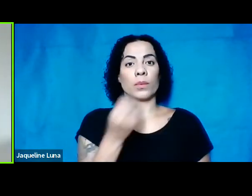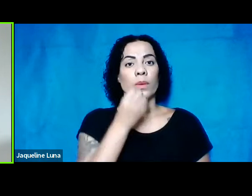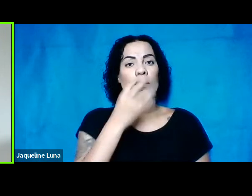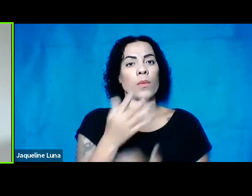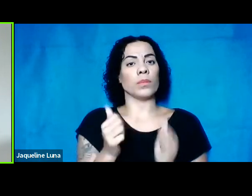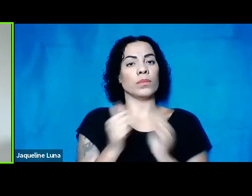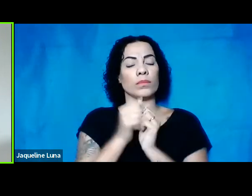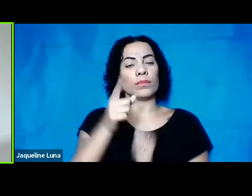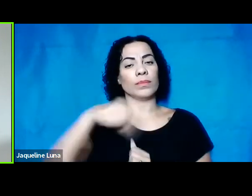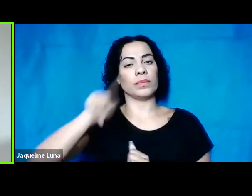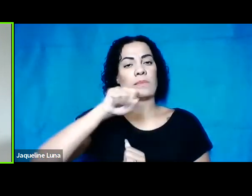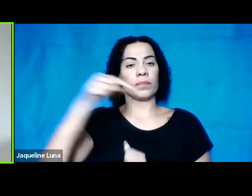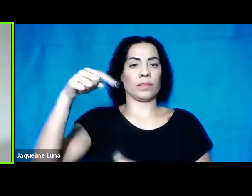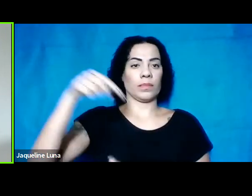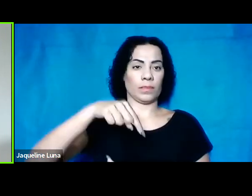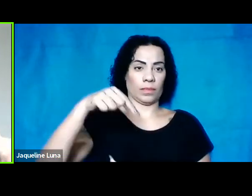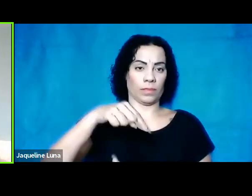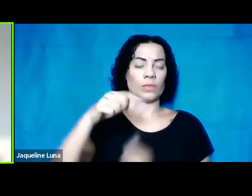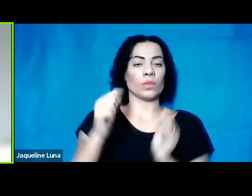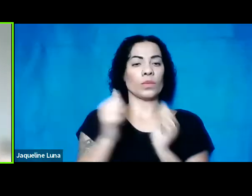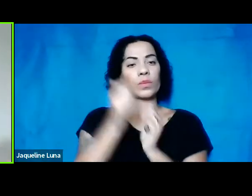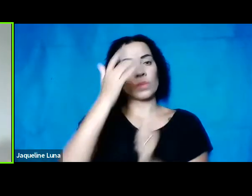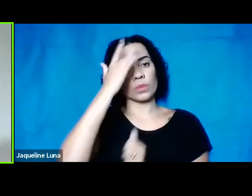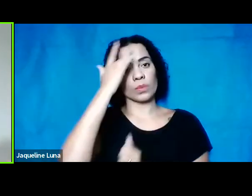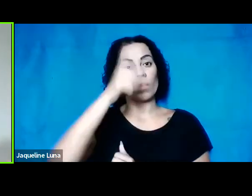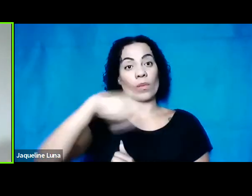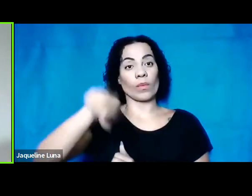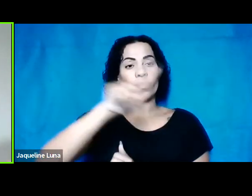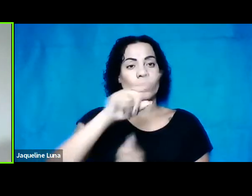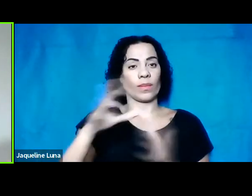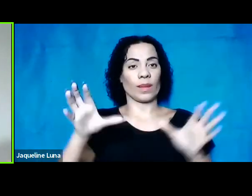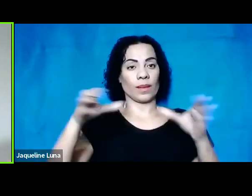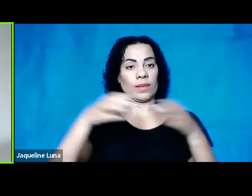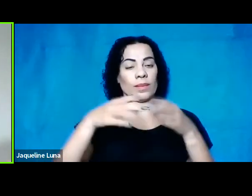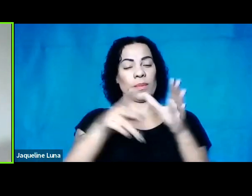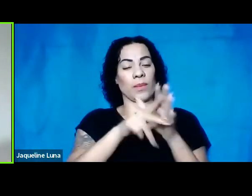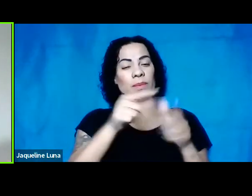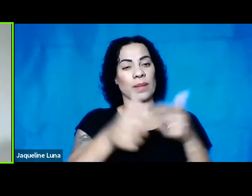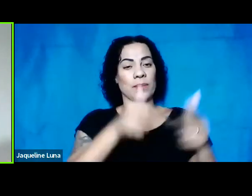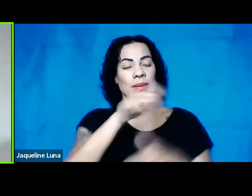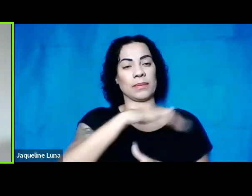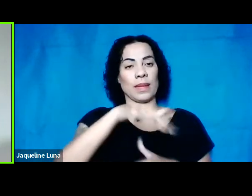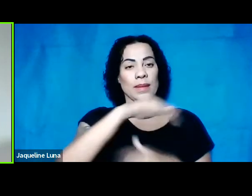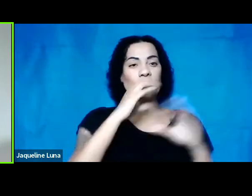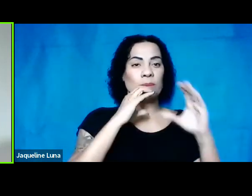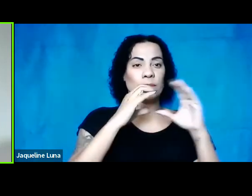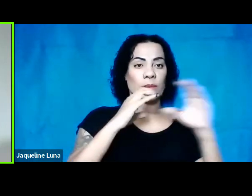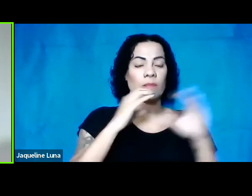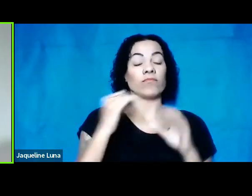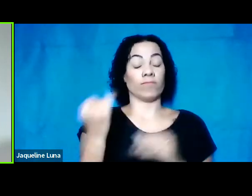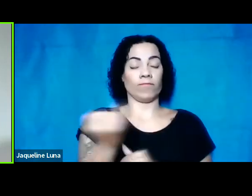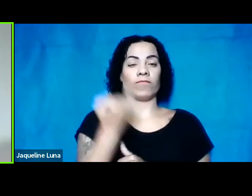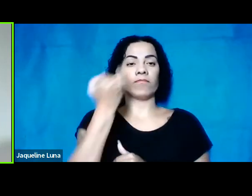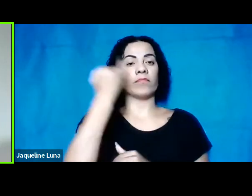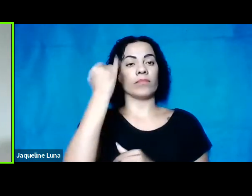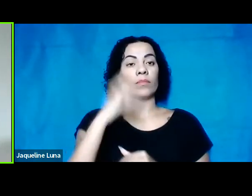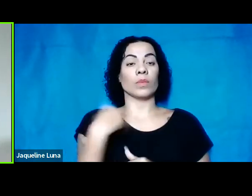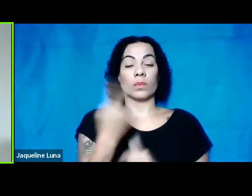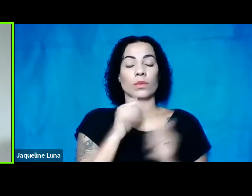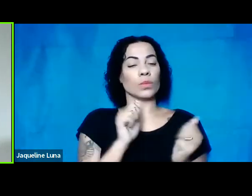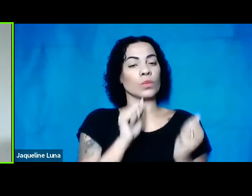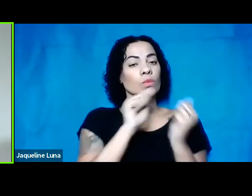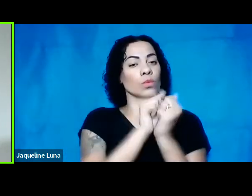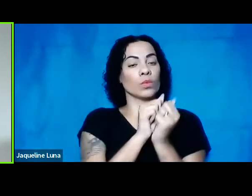vocês aqui, com o pessoal, com a galera da comunicação, né? É super importante a gente estar junto